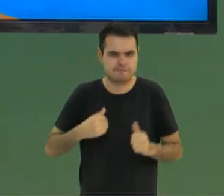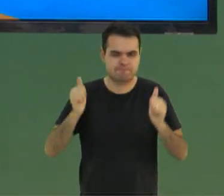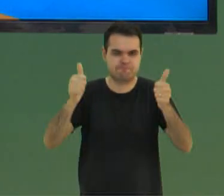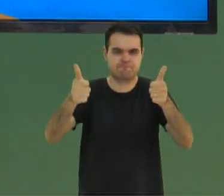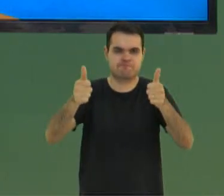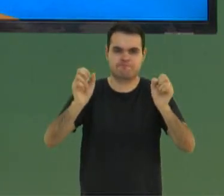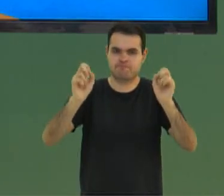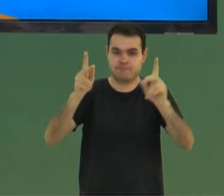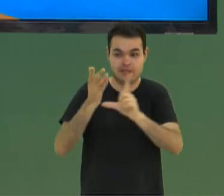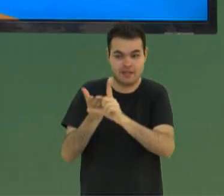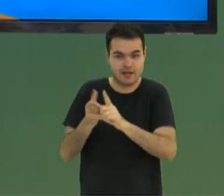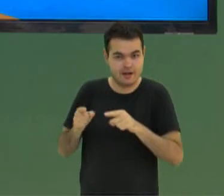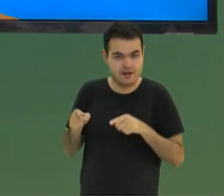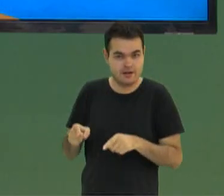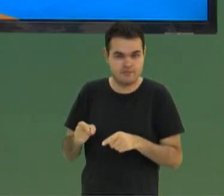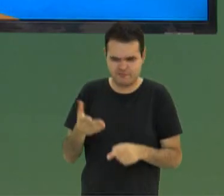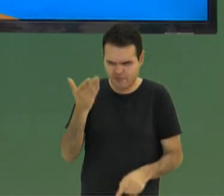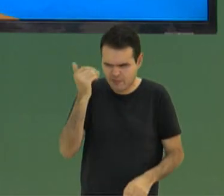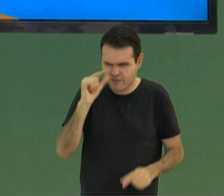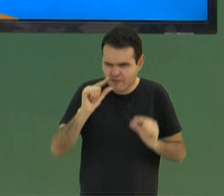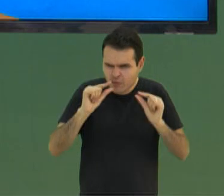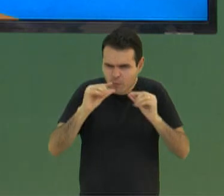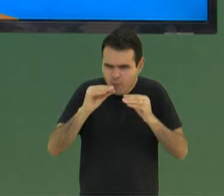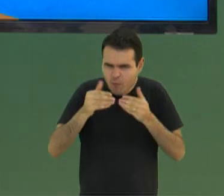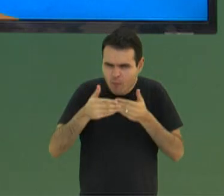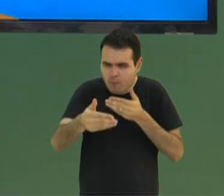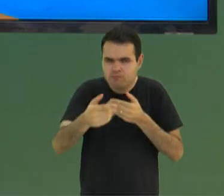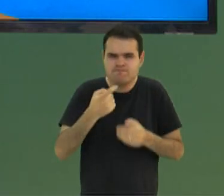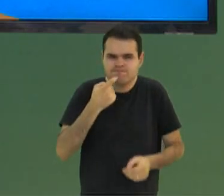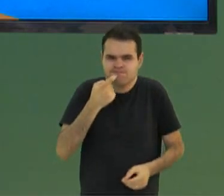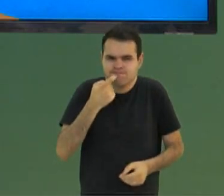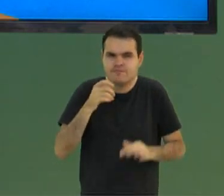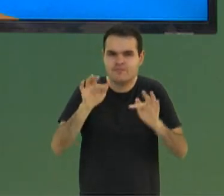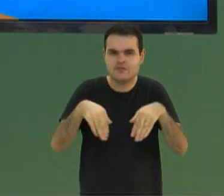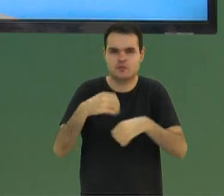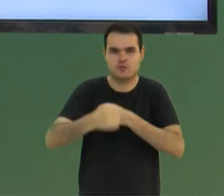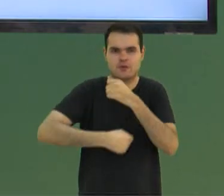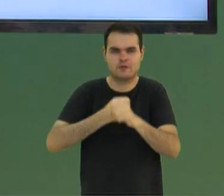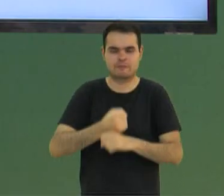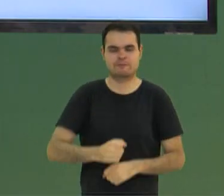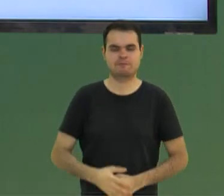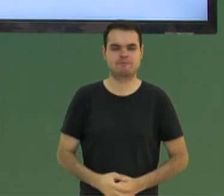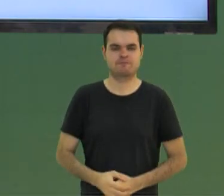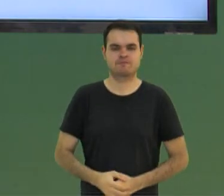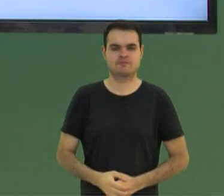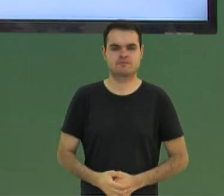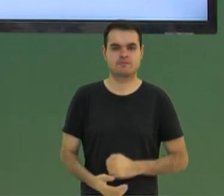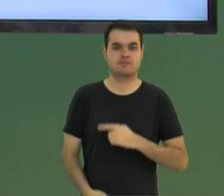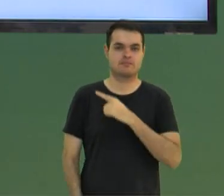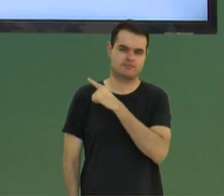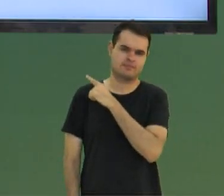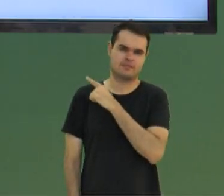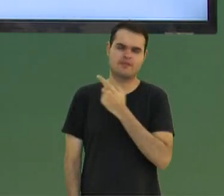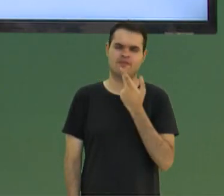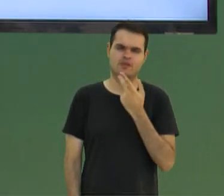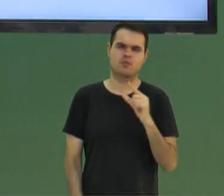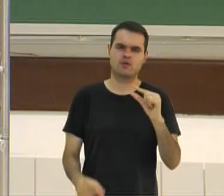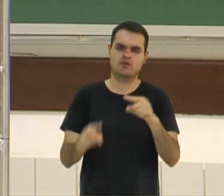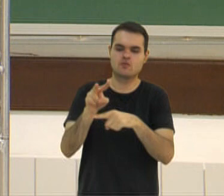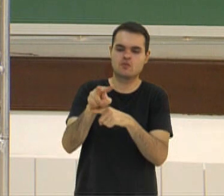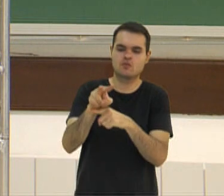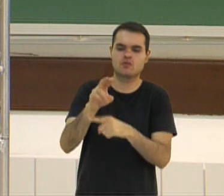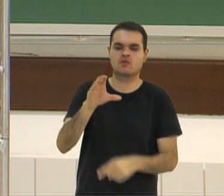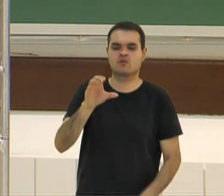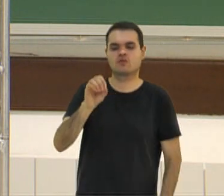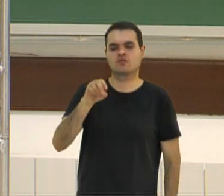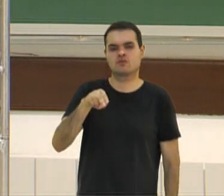beleza? Vamos lá, pessoal, falta pouquinho para acabar o ano aí. Vamos lá, meus queridos. Gente, aqui, né, vamos falar um pouquinho sobre conservação de energia.